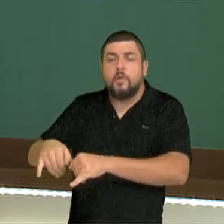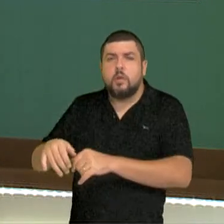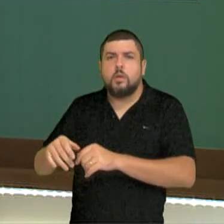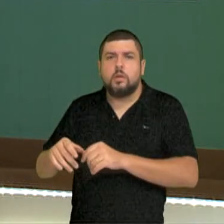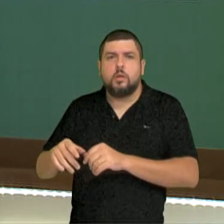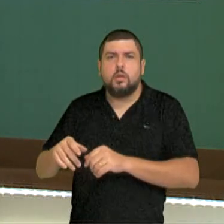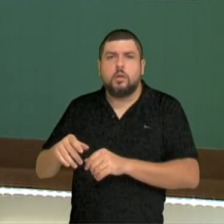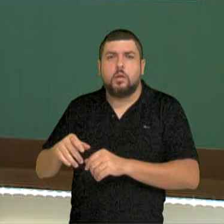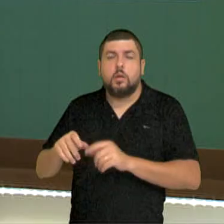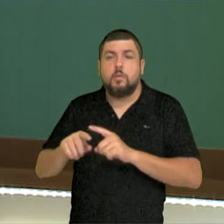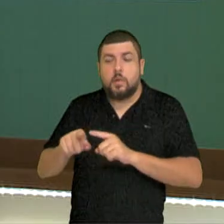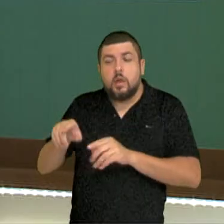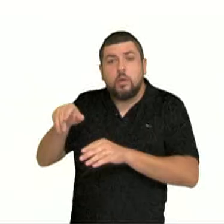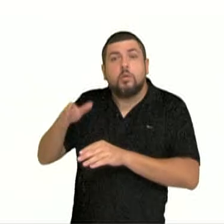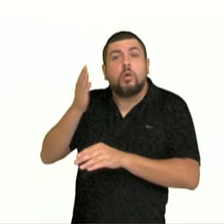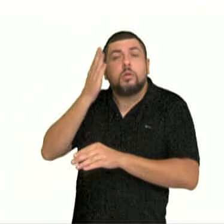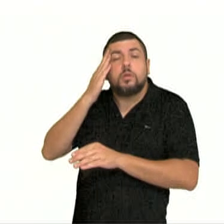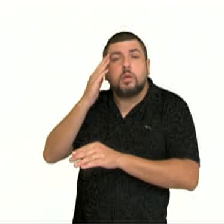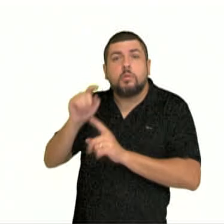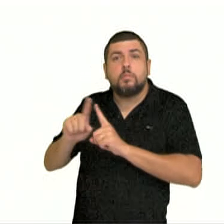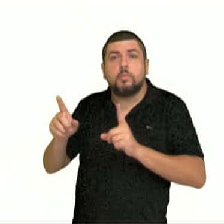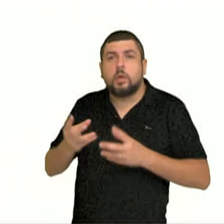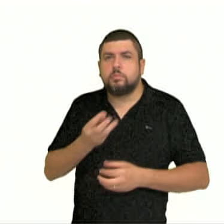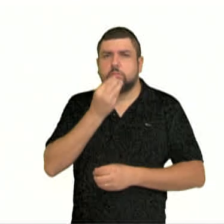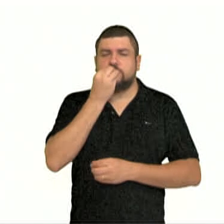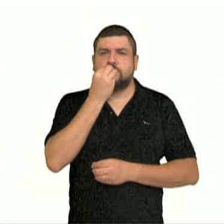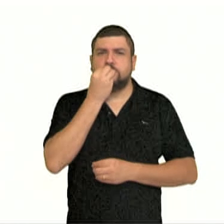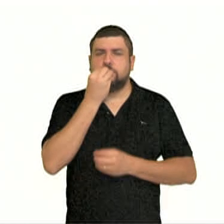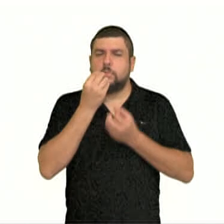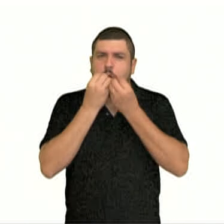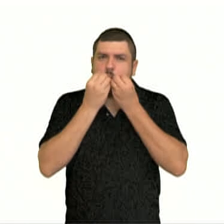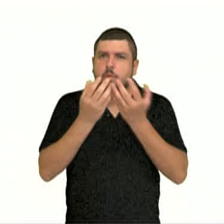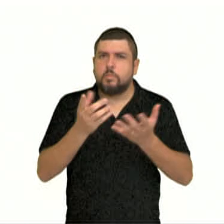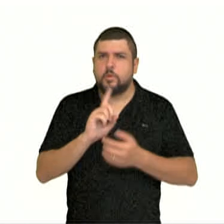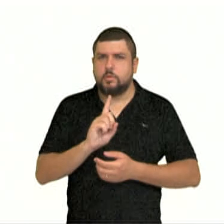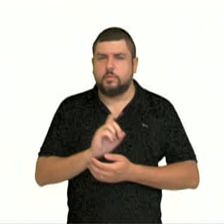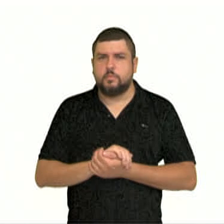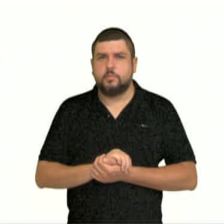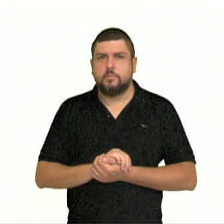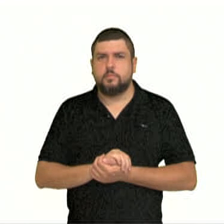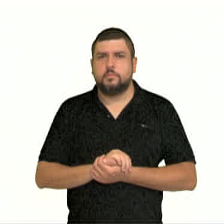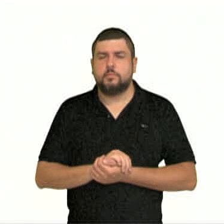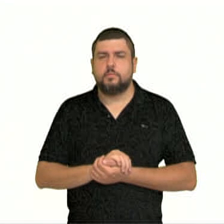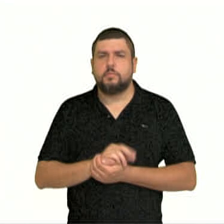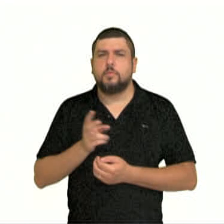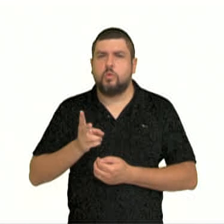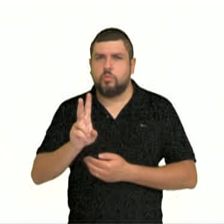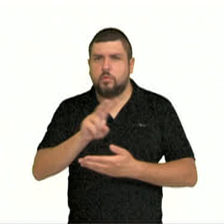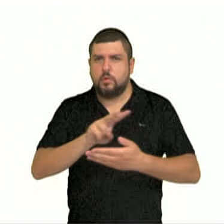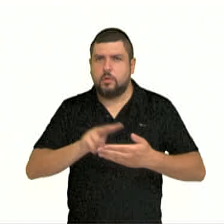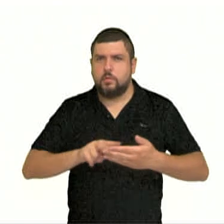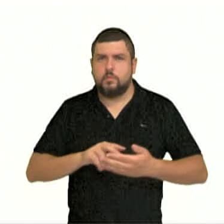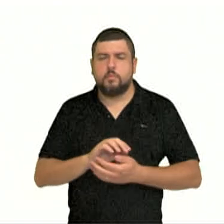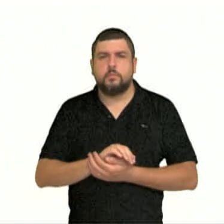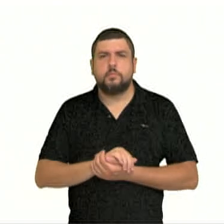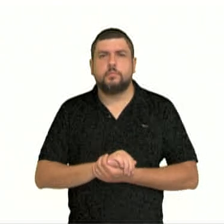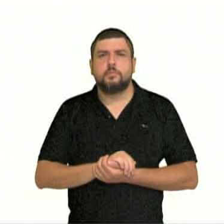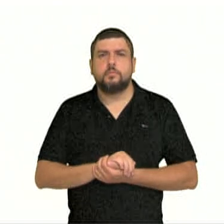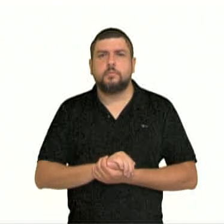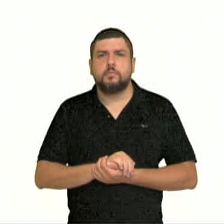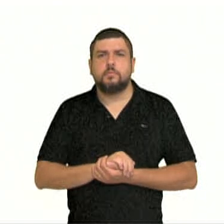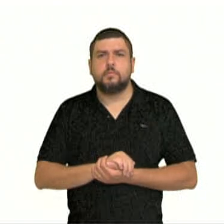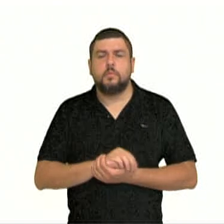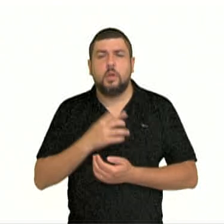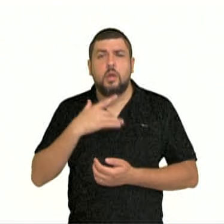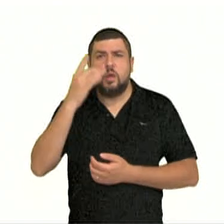não contar a história toda. Continuando a leitura. Em alguma medida, não sei bem a razão, mas esse conto